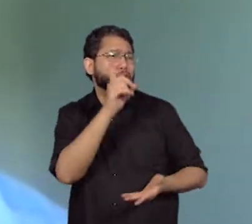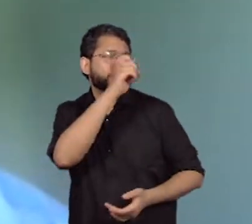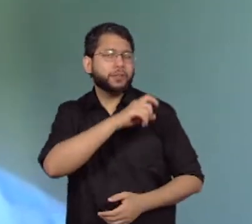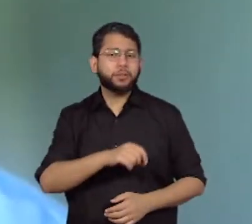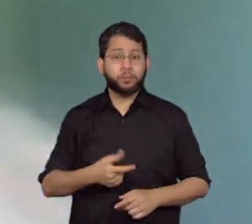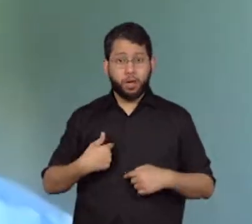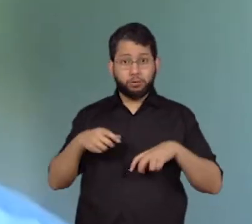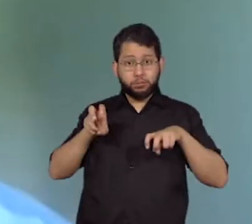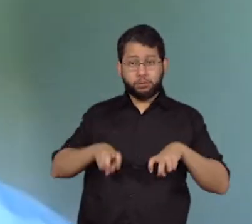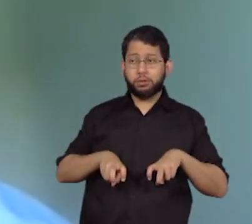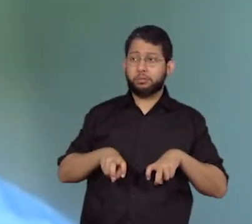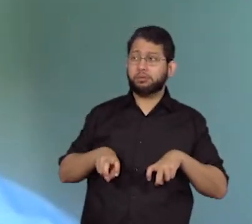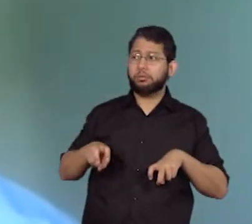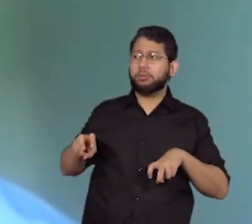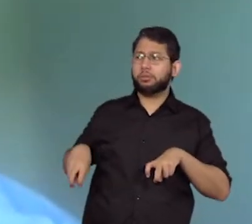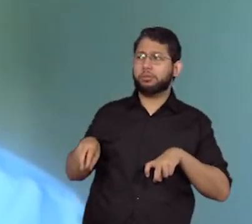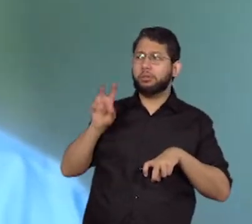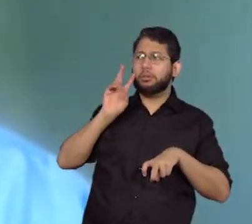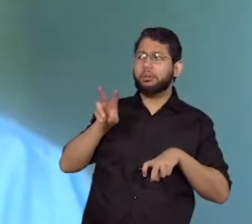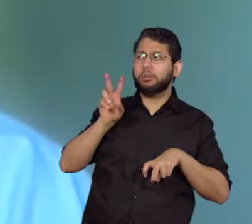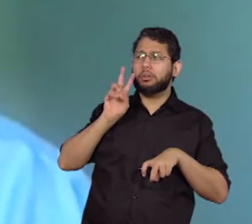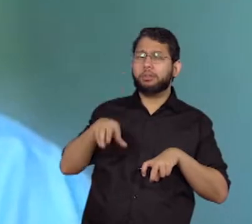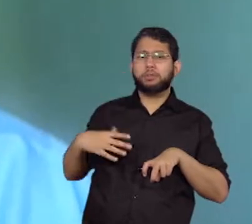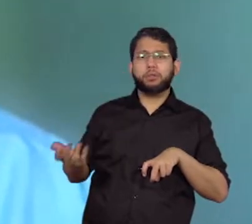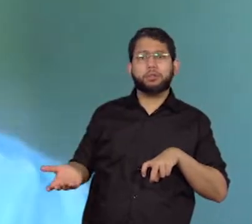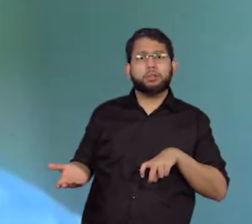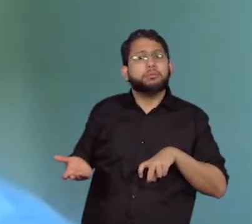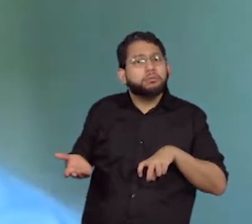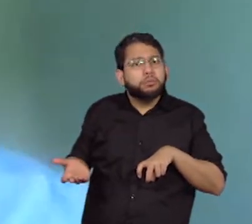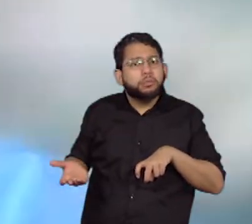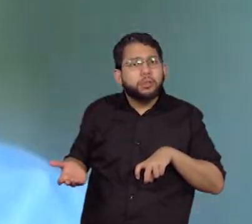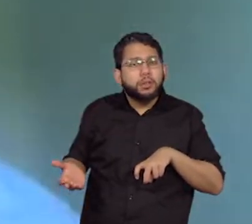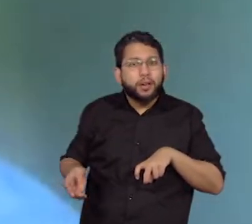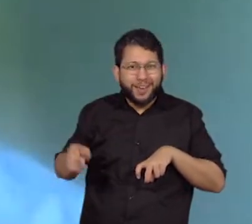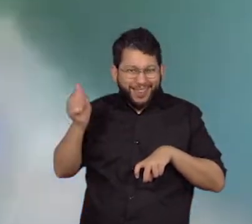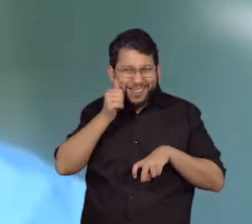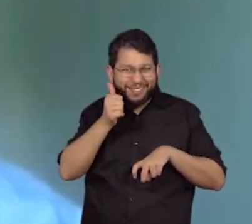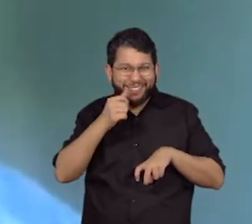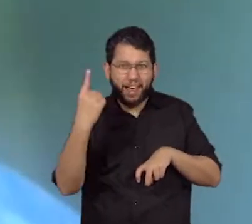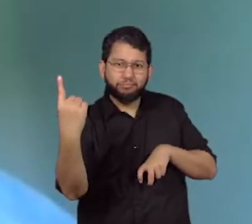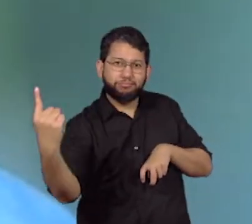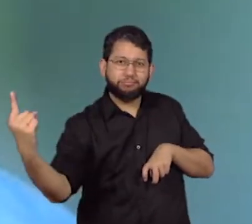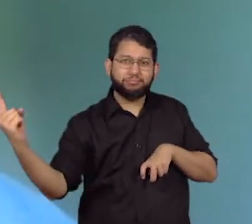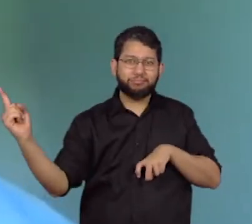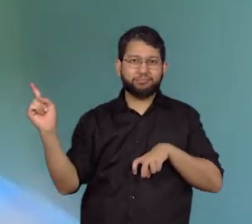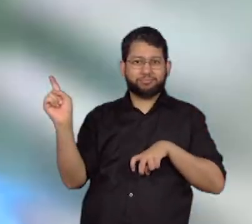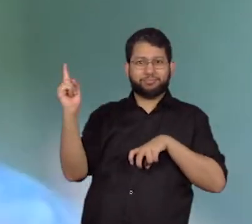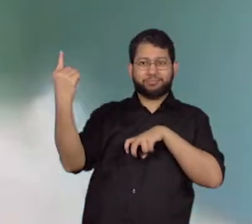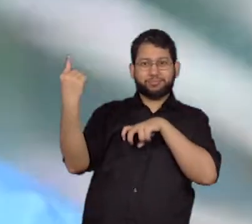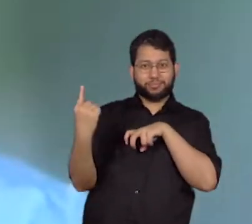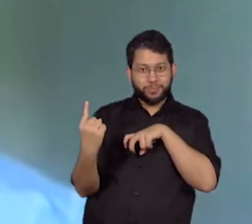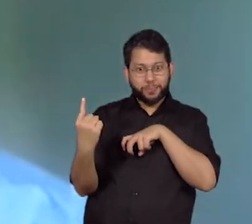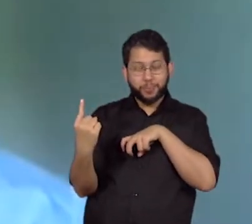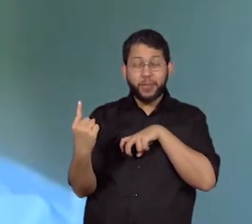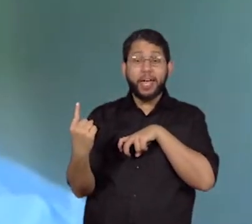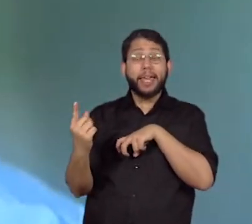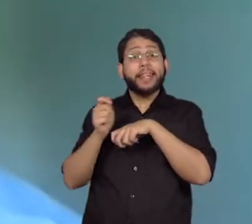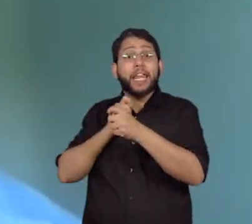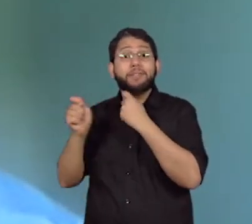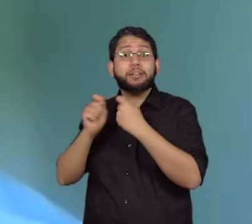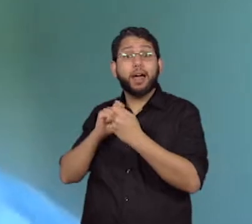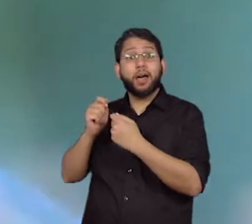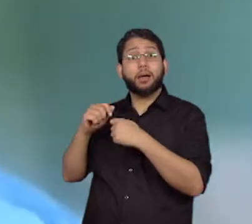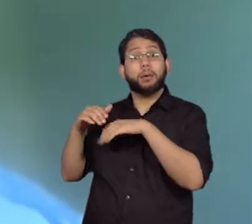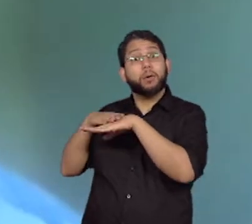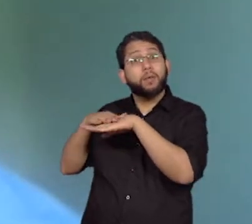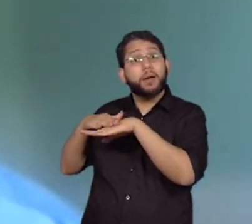ouvindo. A hora que chegou a entrevistadora, eu não tinha nenhum grande mérito. Foi meio uma conversa que